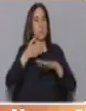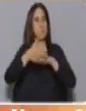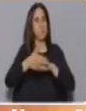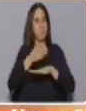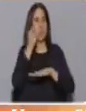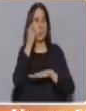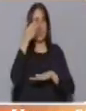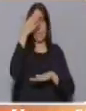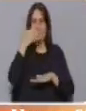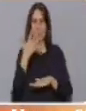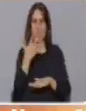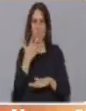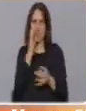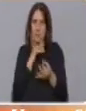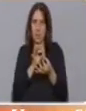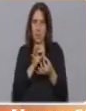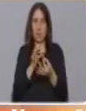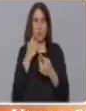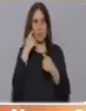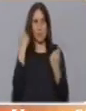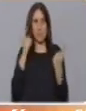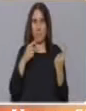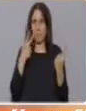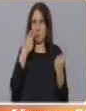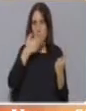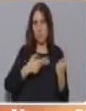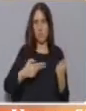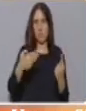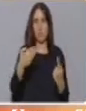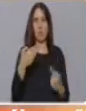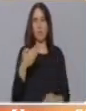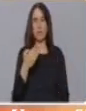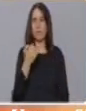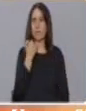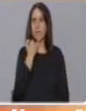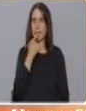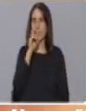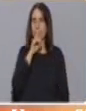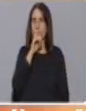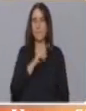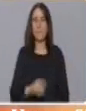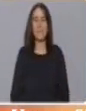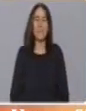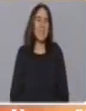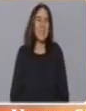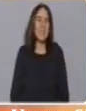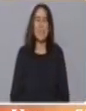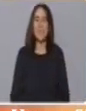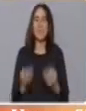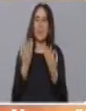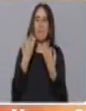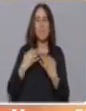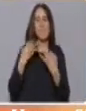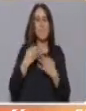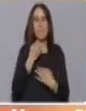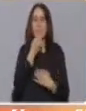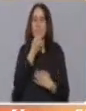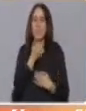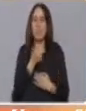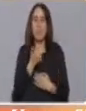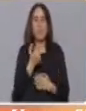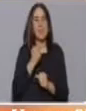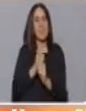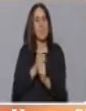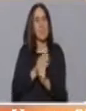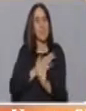5 dias, que são dos mais pequenos, eu só faço 2 espetáculos por semana. Oh, que chatice. Somos tratados muito bem, as pessoas gostam do